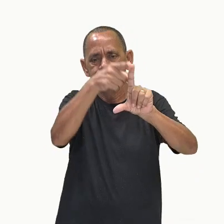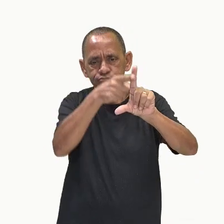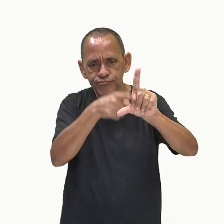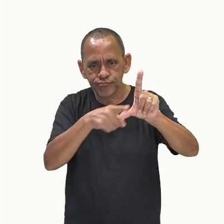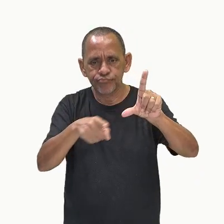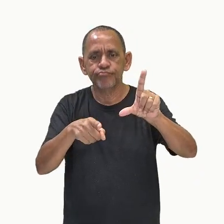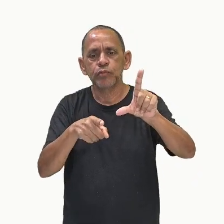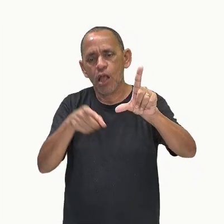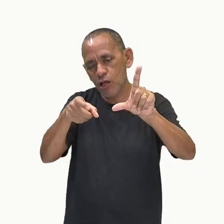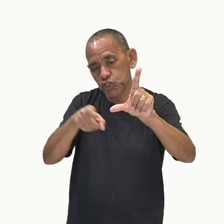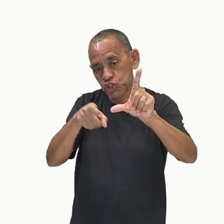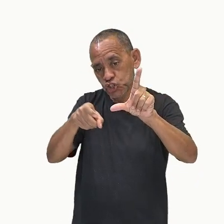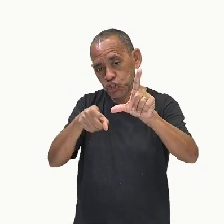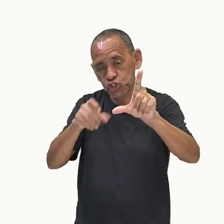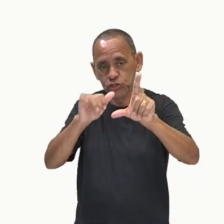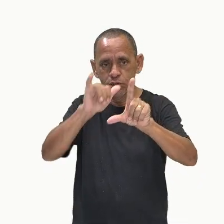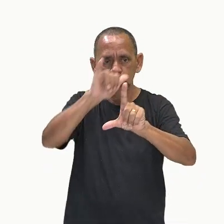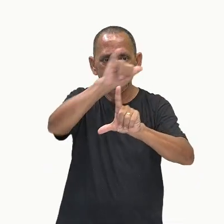de x,